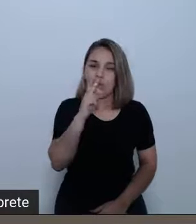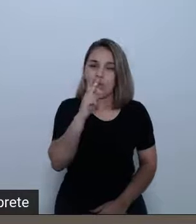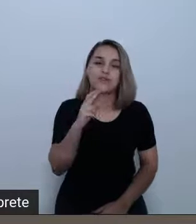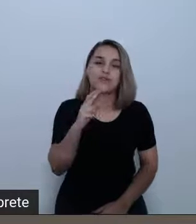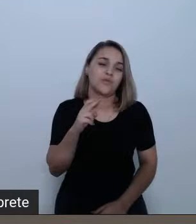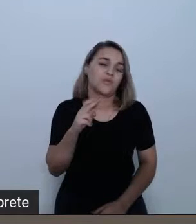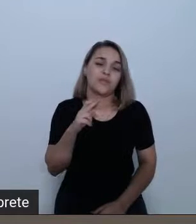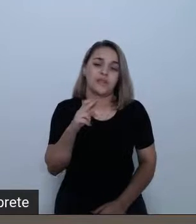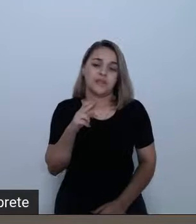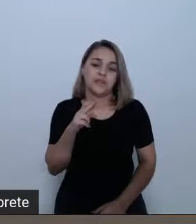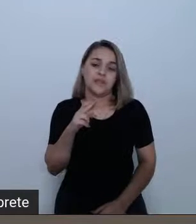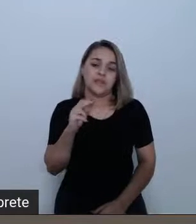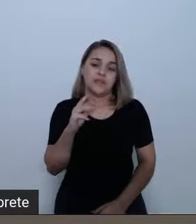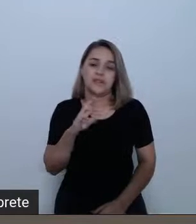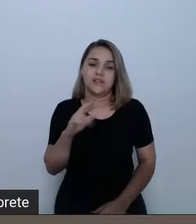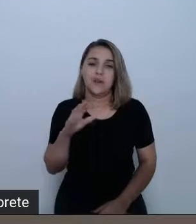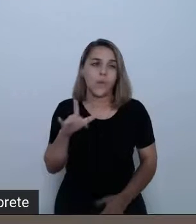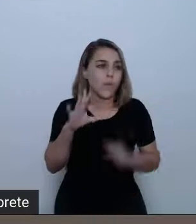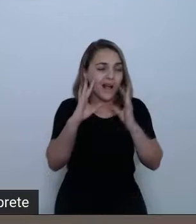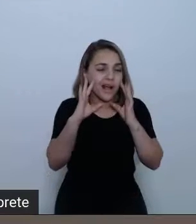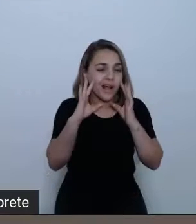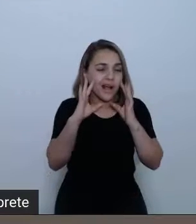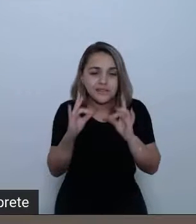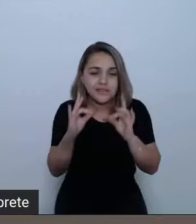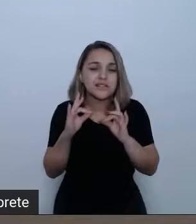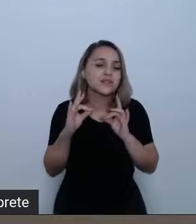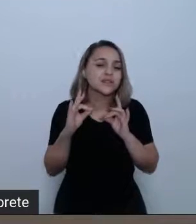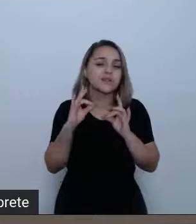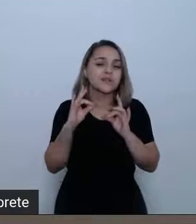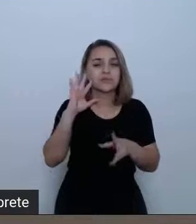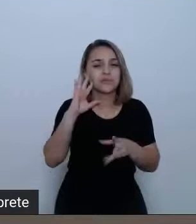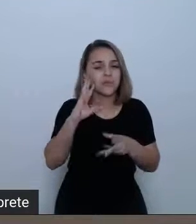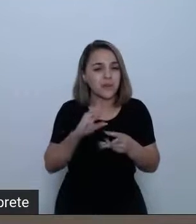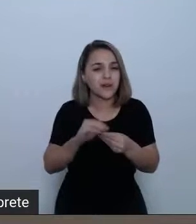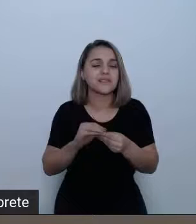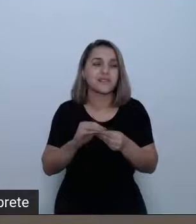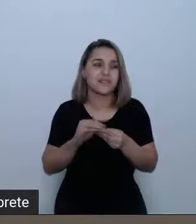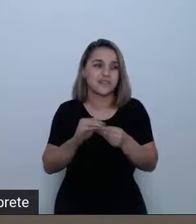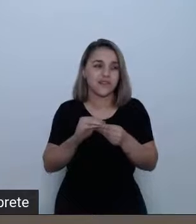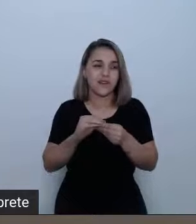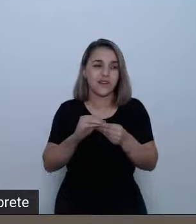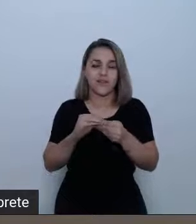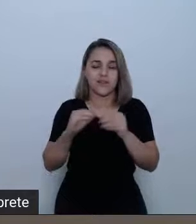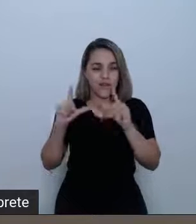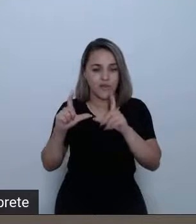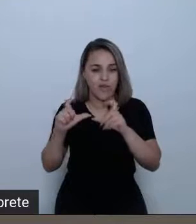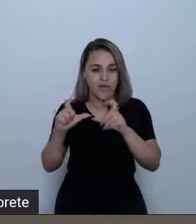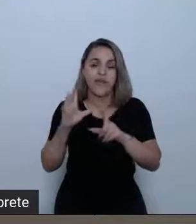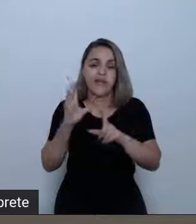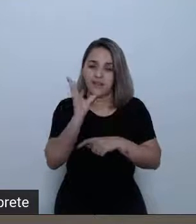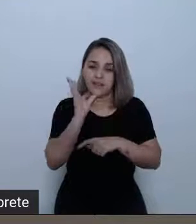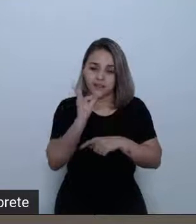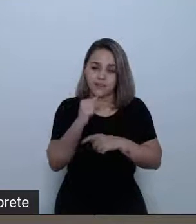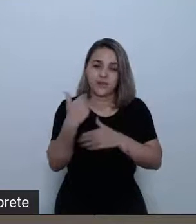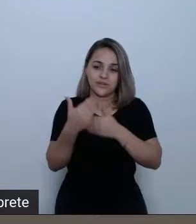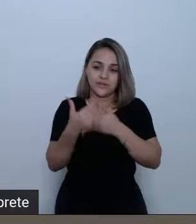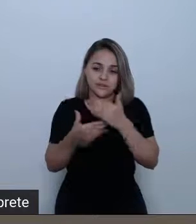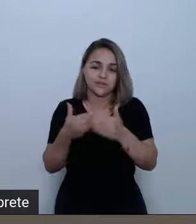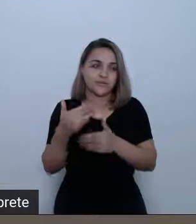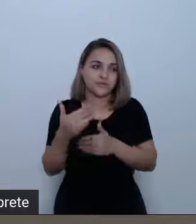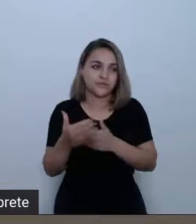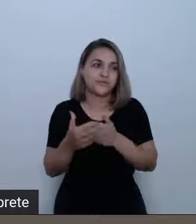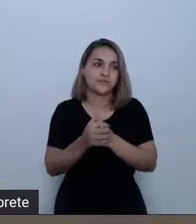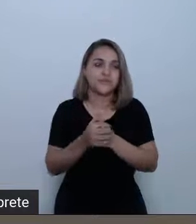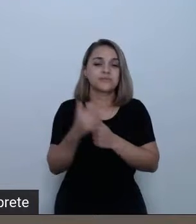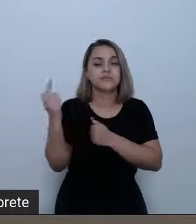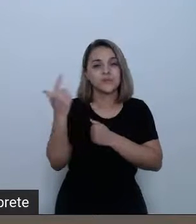colado numa entendimento rasteiro da fotografia. Demora muito, né, para para ele